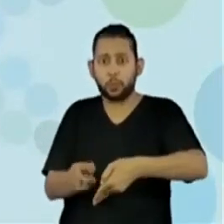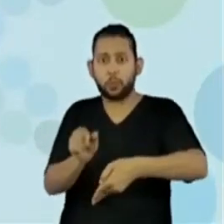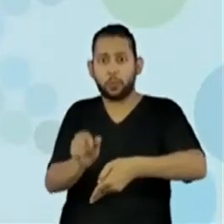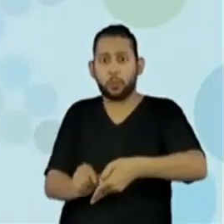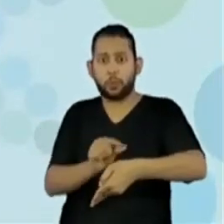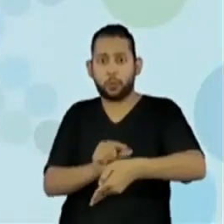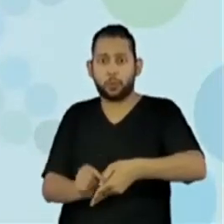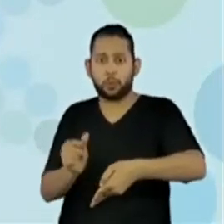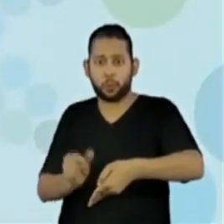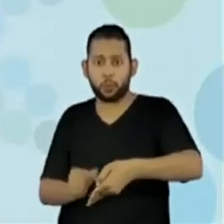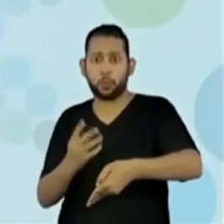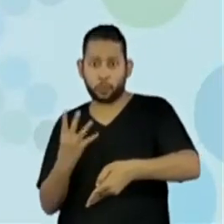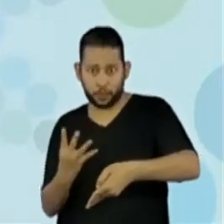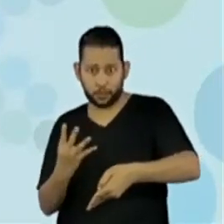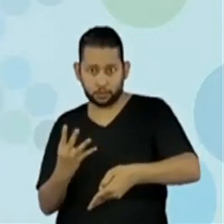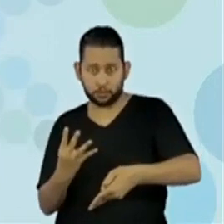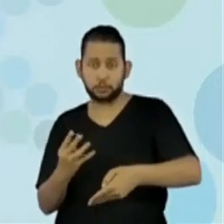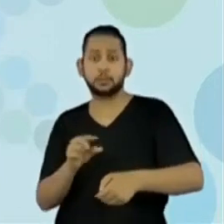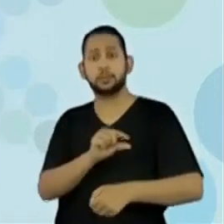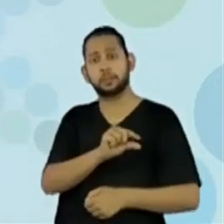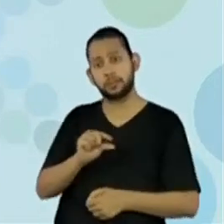um vértice, aqui, ó.